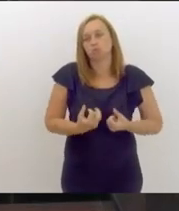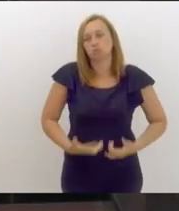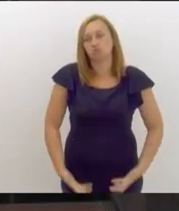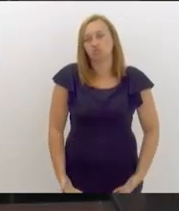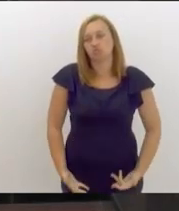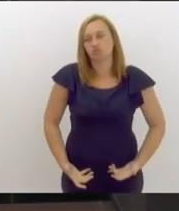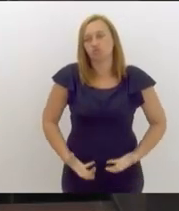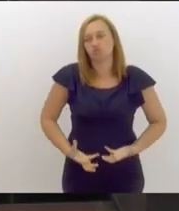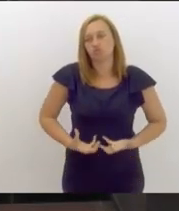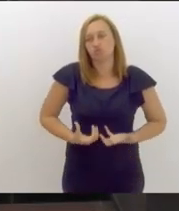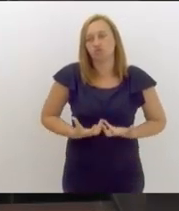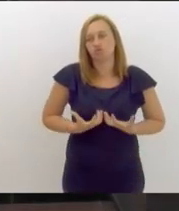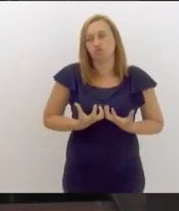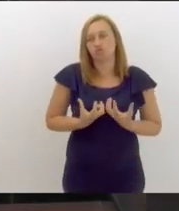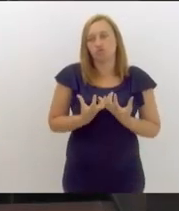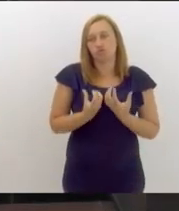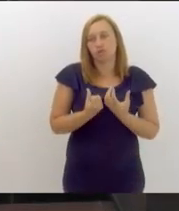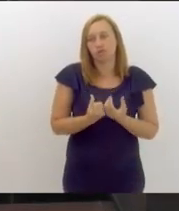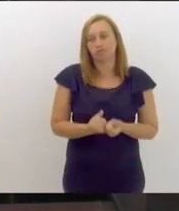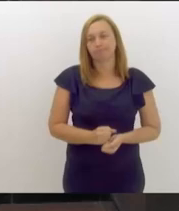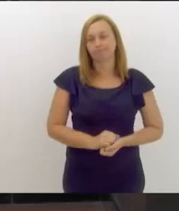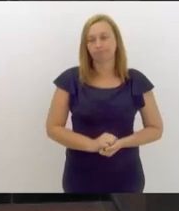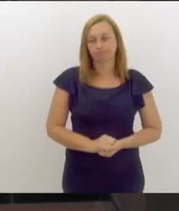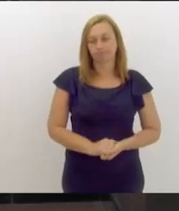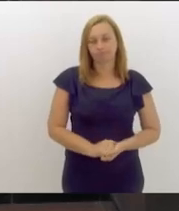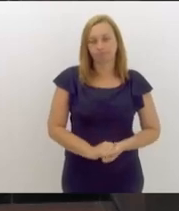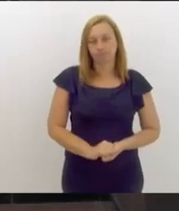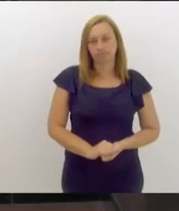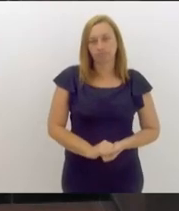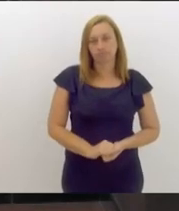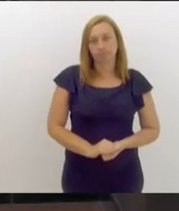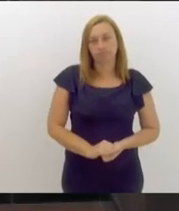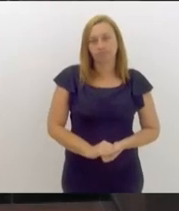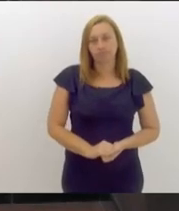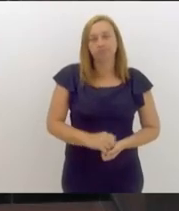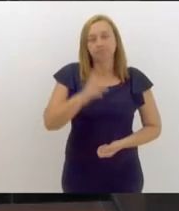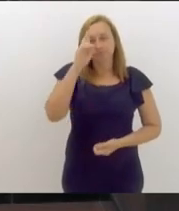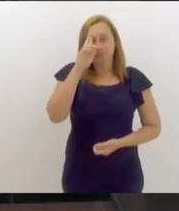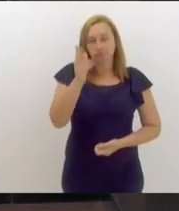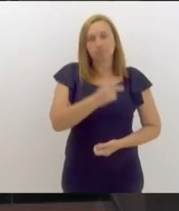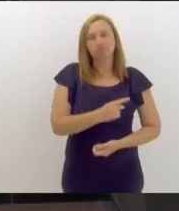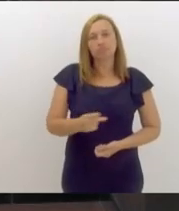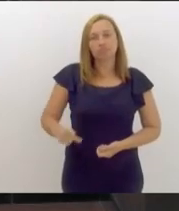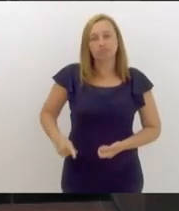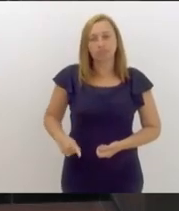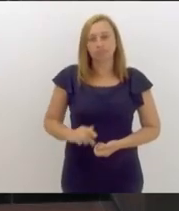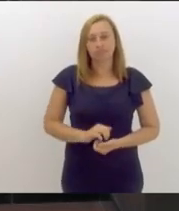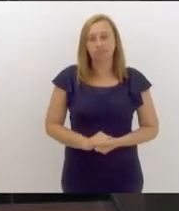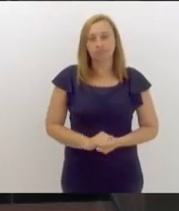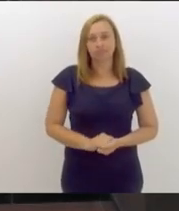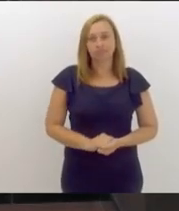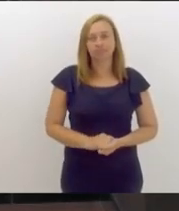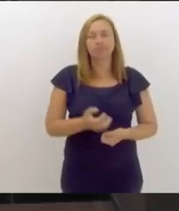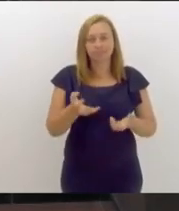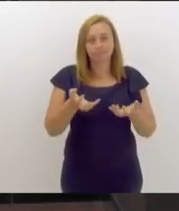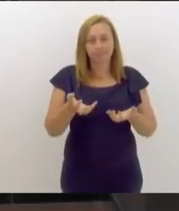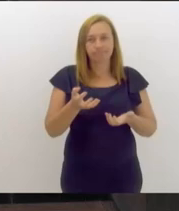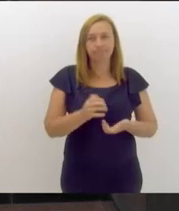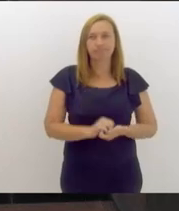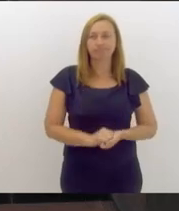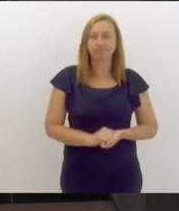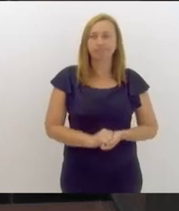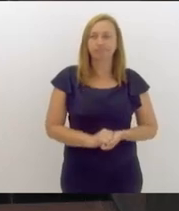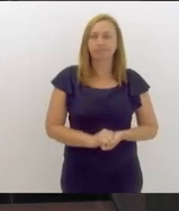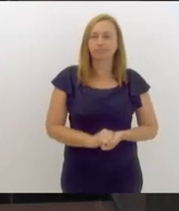carbonizado como foi encontrado senhora Presidente eu quero aqui até